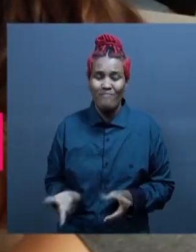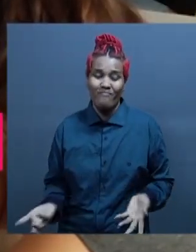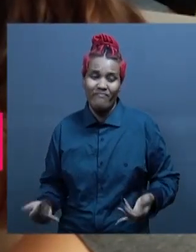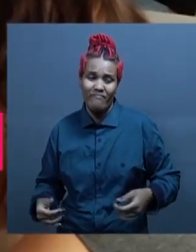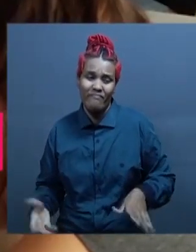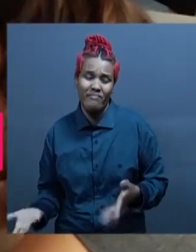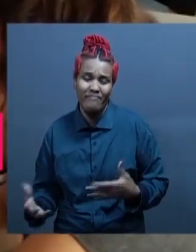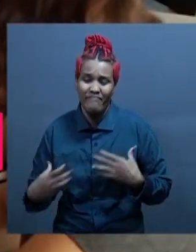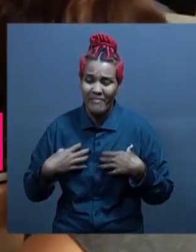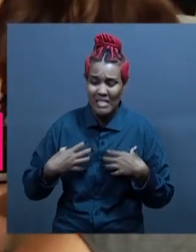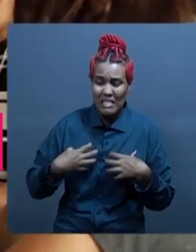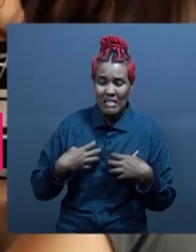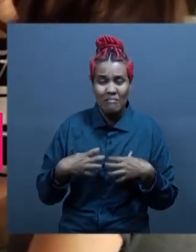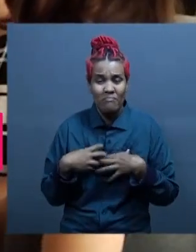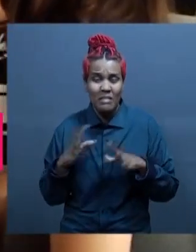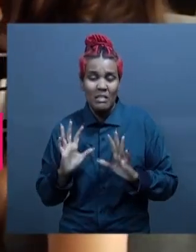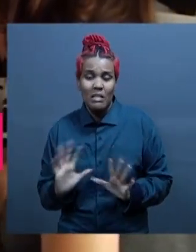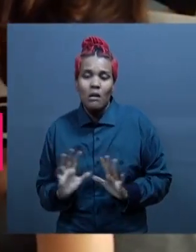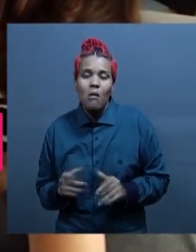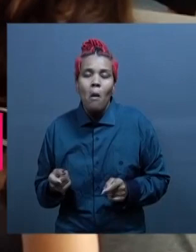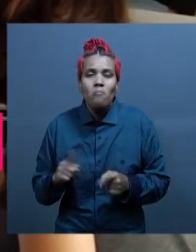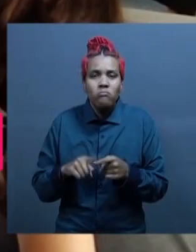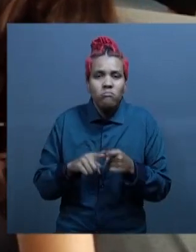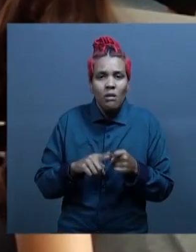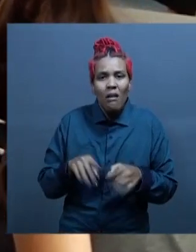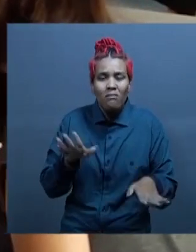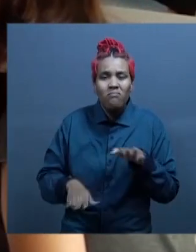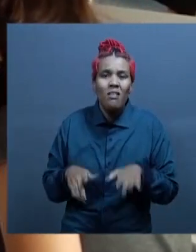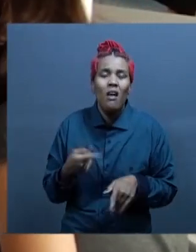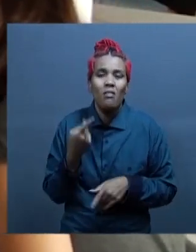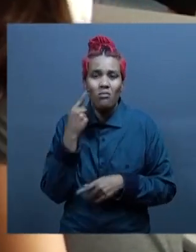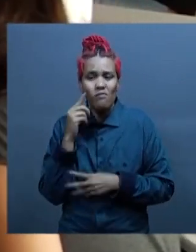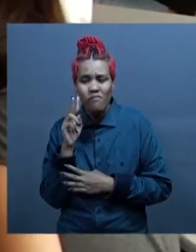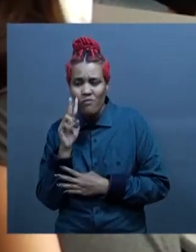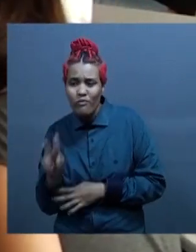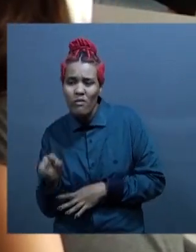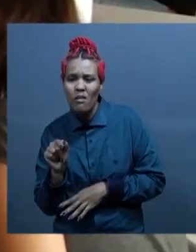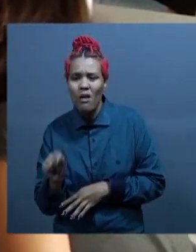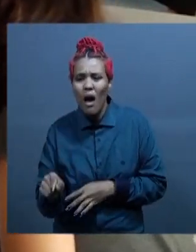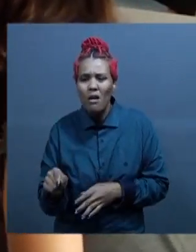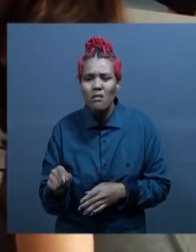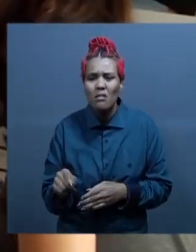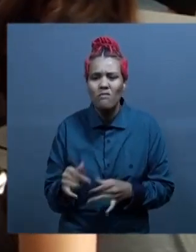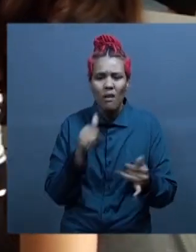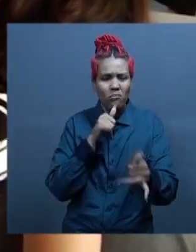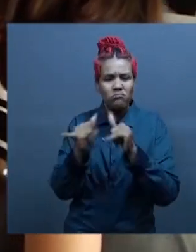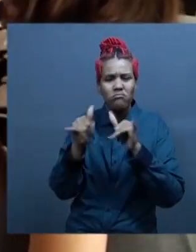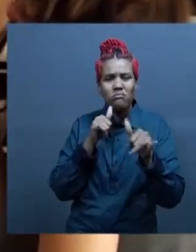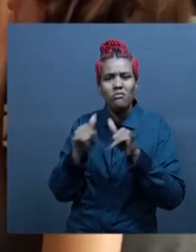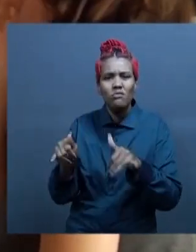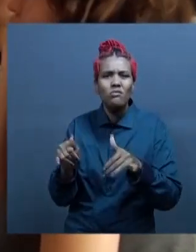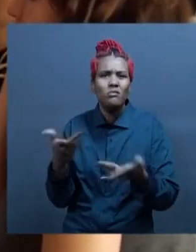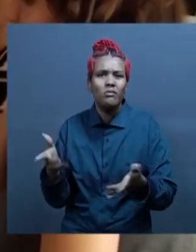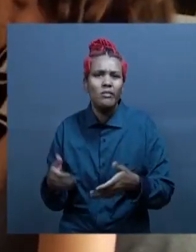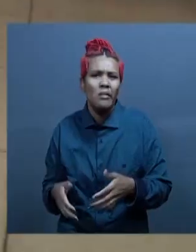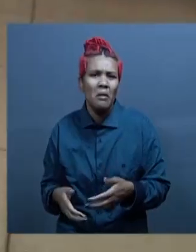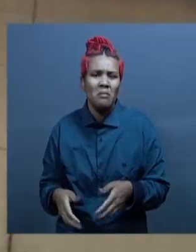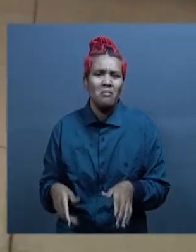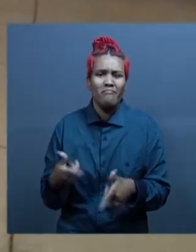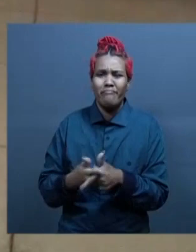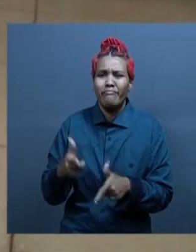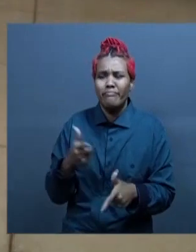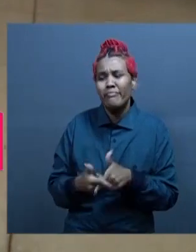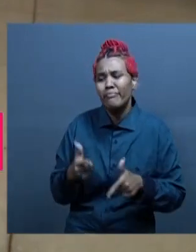eu fico às vezes eu tô querendo ver alguma coisa e fica só aparecendo propaganda e atrapalhando o processo